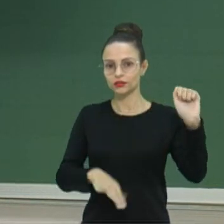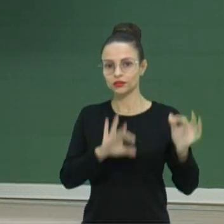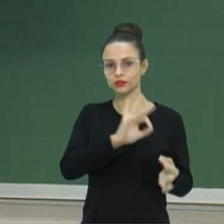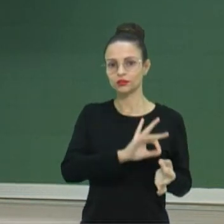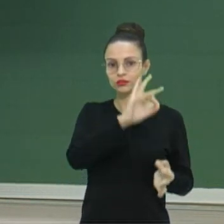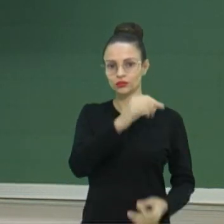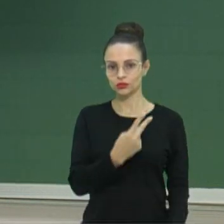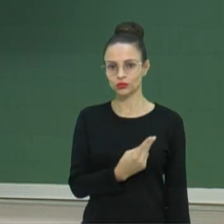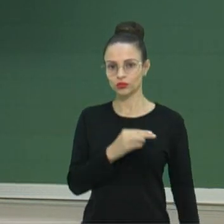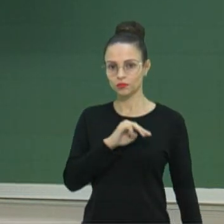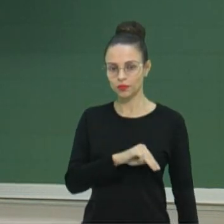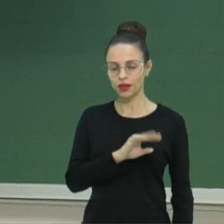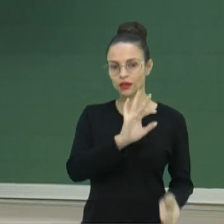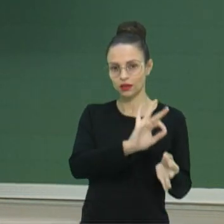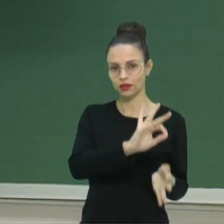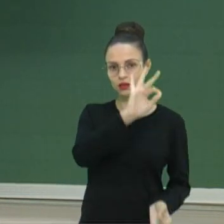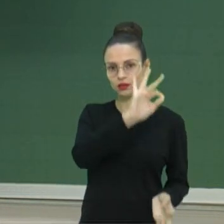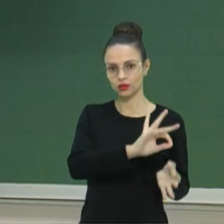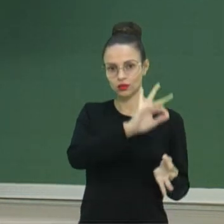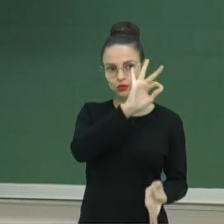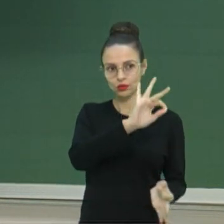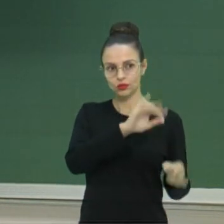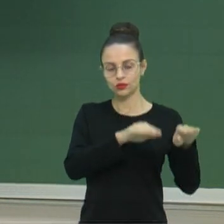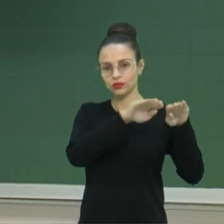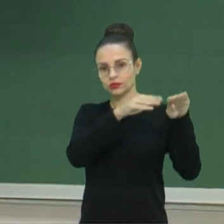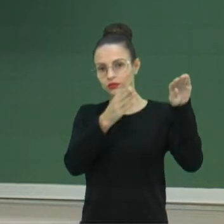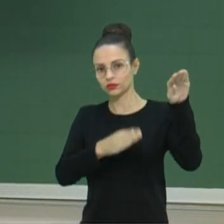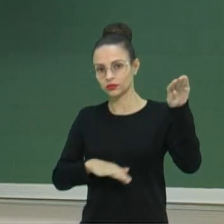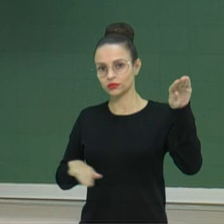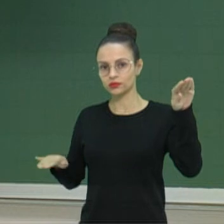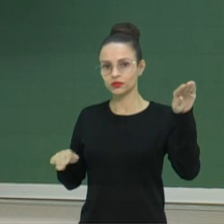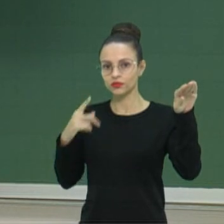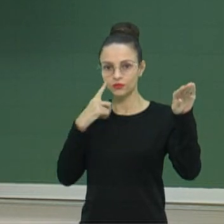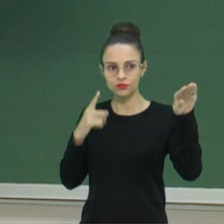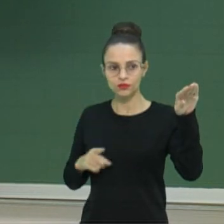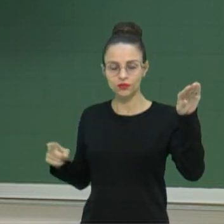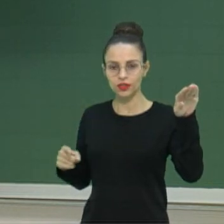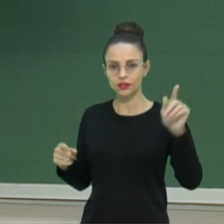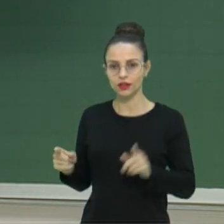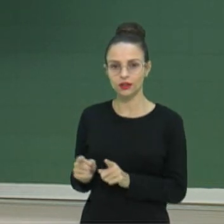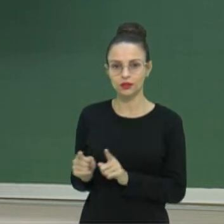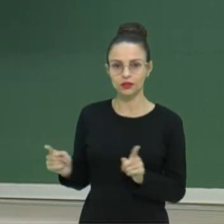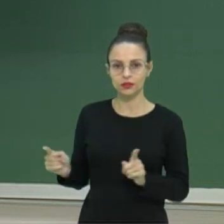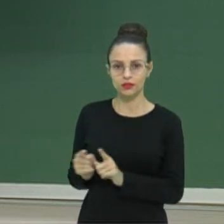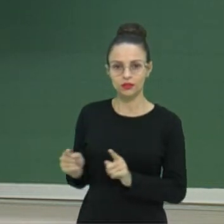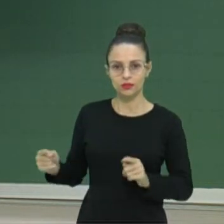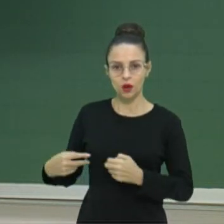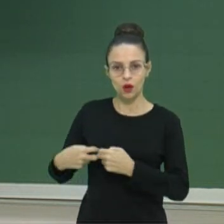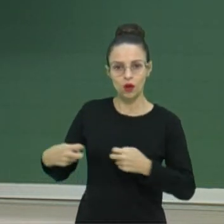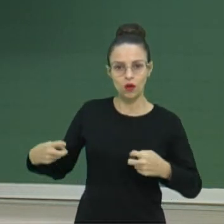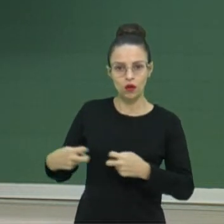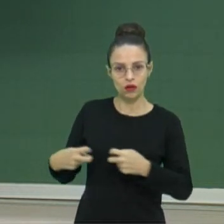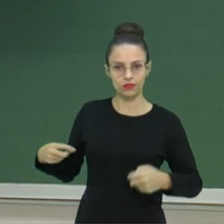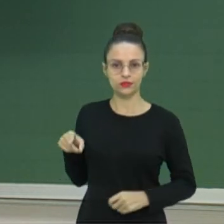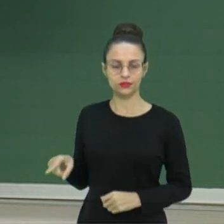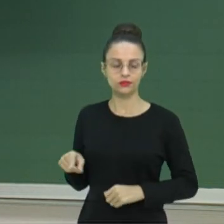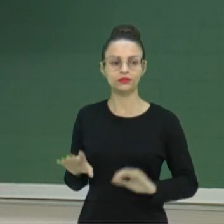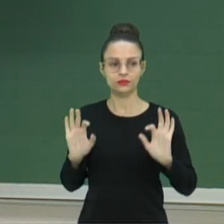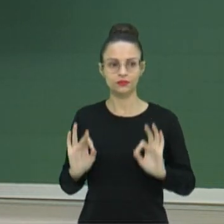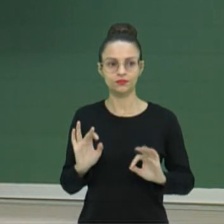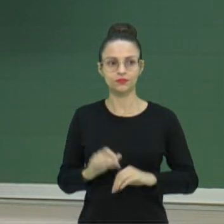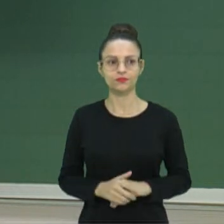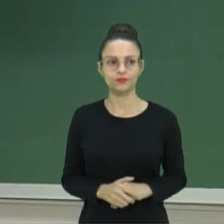do solo, certo? E aqui embaixo você vê espécie de uma mola aqui embaixo nessa situação aqui,